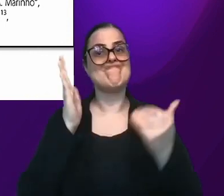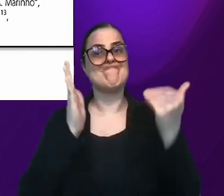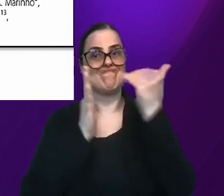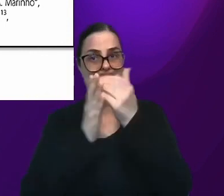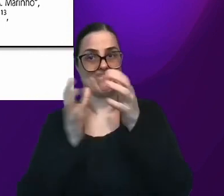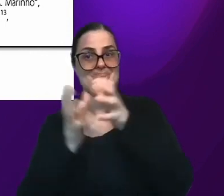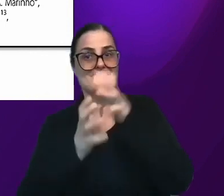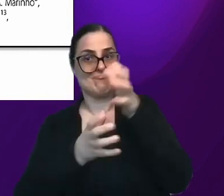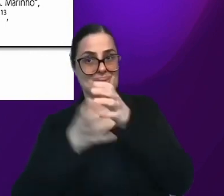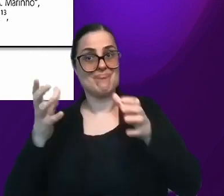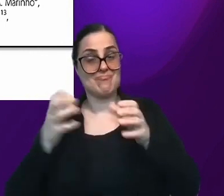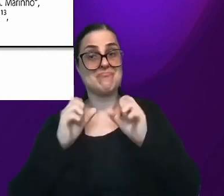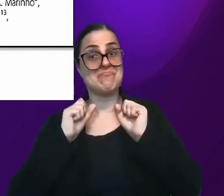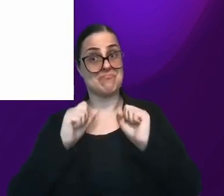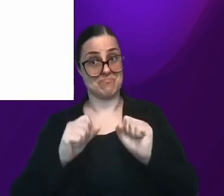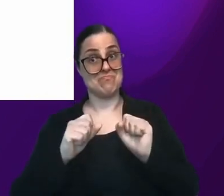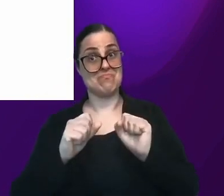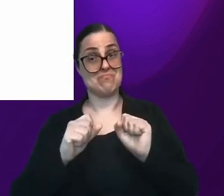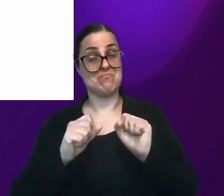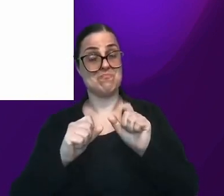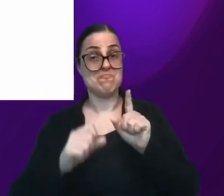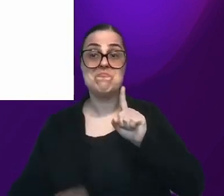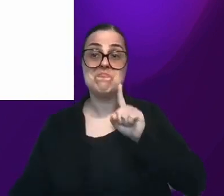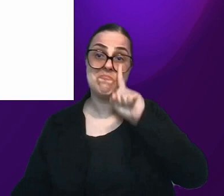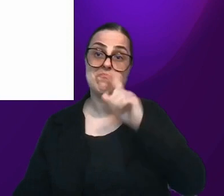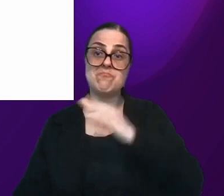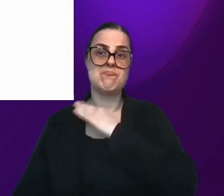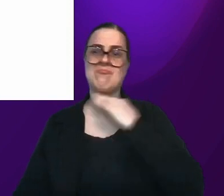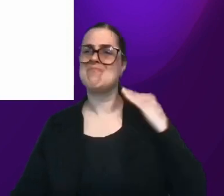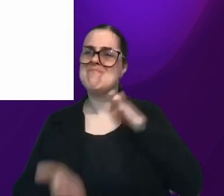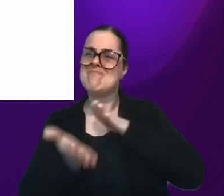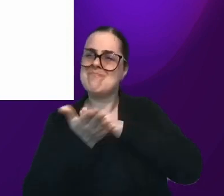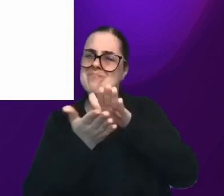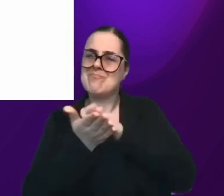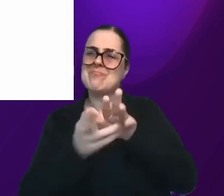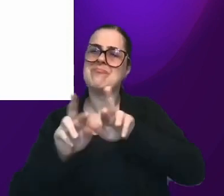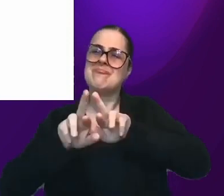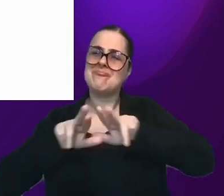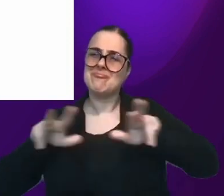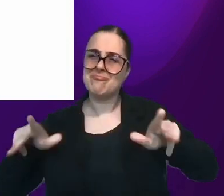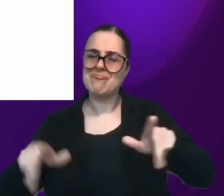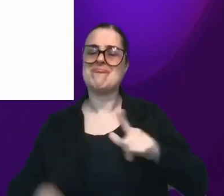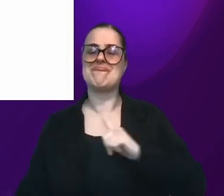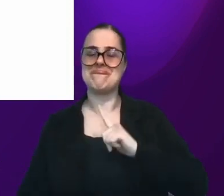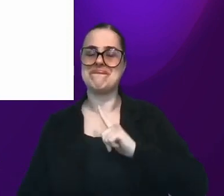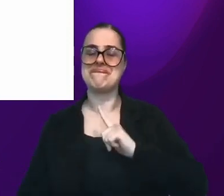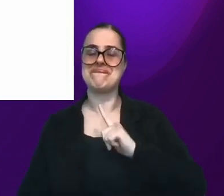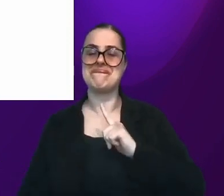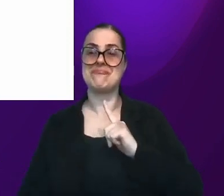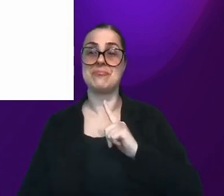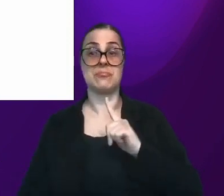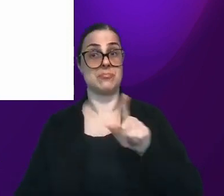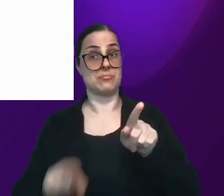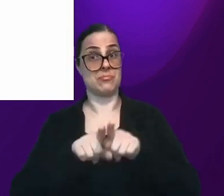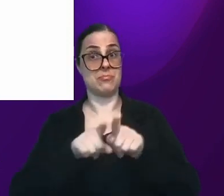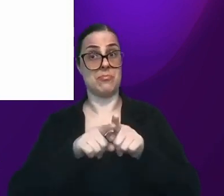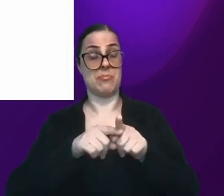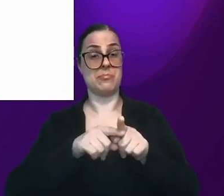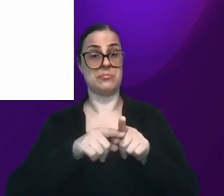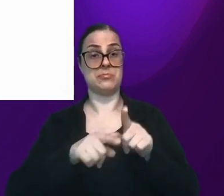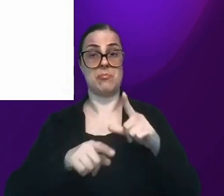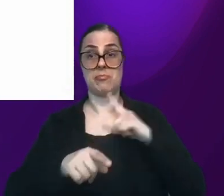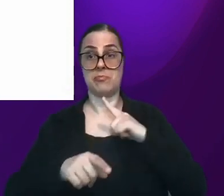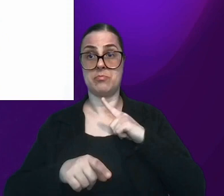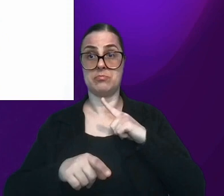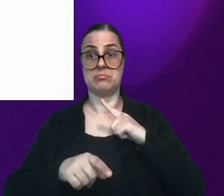Então, são várias as publicações, e quando em análise multivariada, sobrecarga volêmica, juntamente